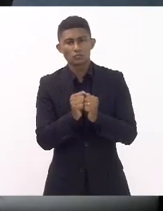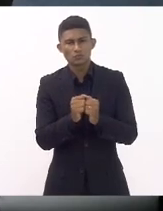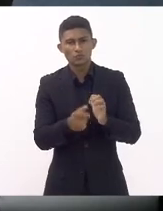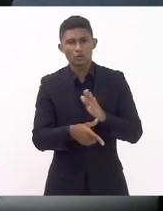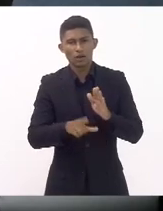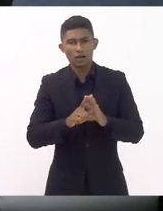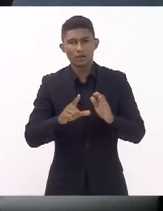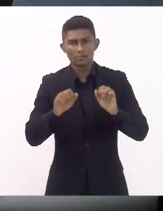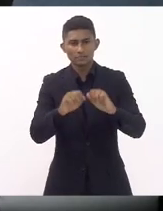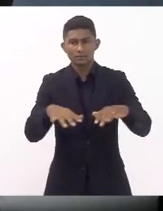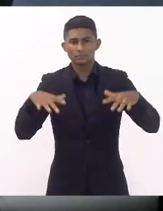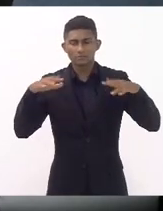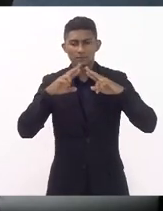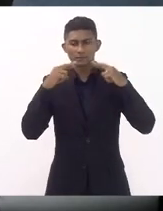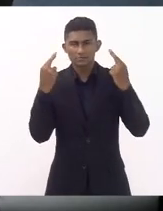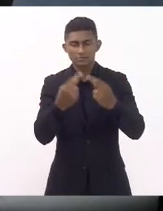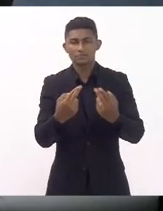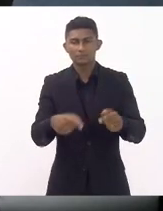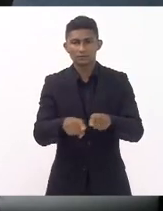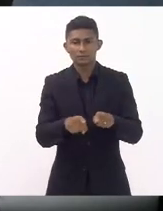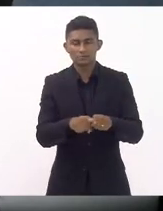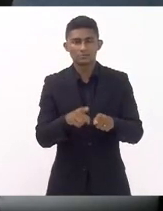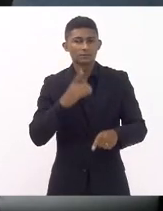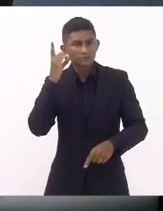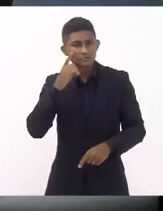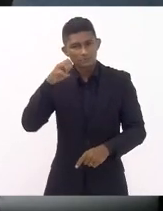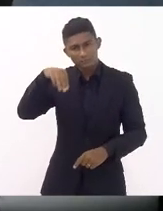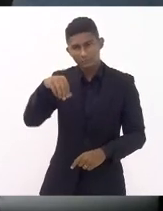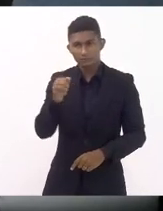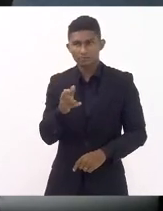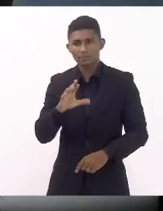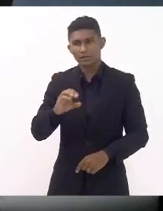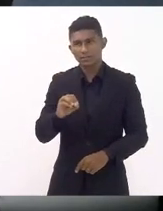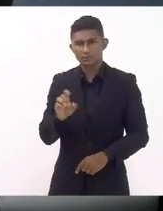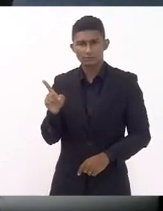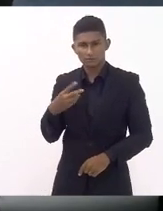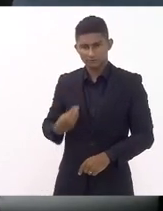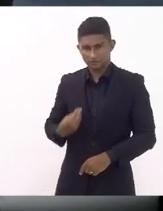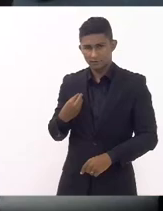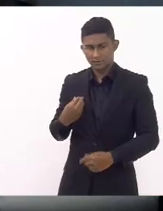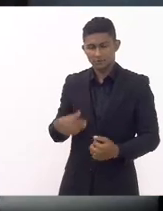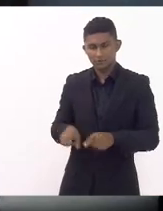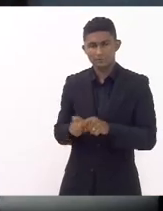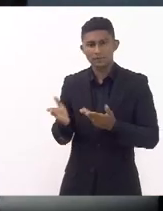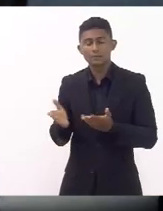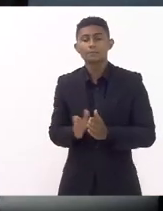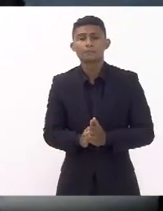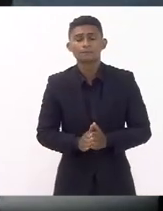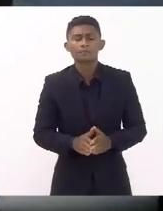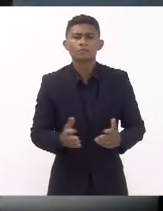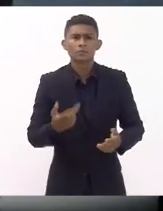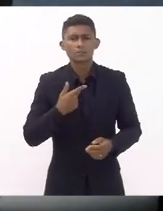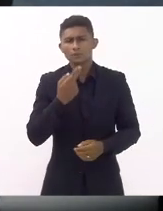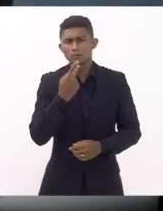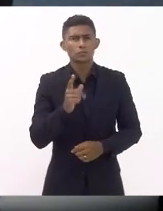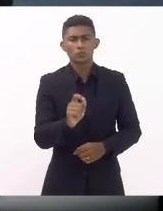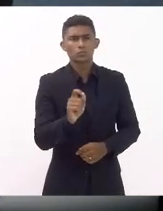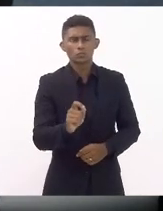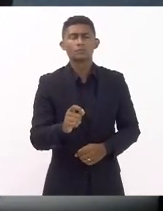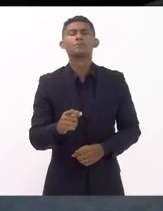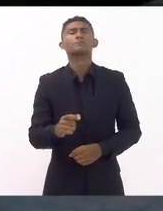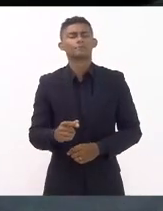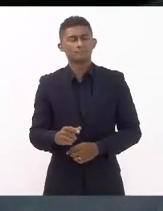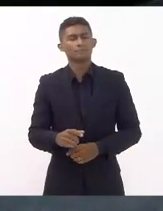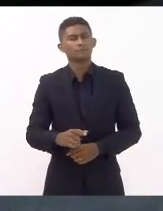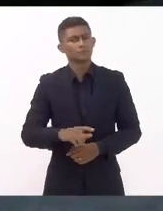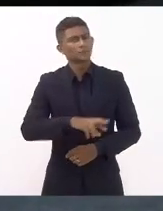na realização da audiência pública. Deputado Márcio Gualberto também. O que eu quero dizer, presidente, é que existe uma distinção entre